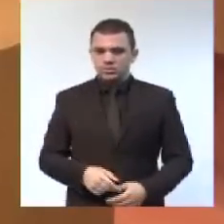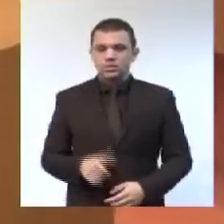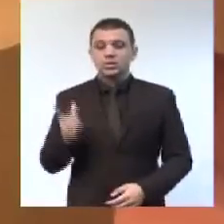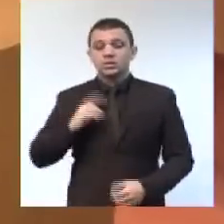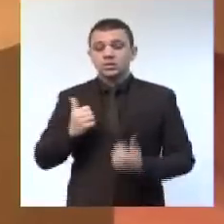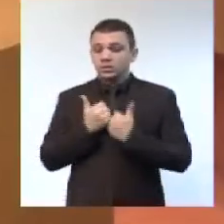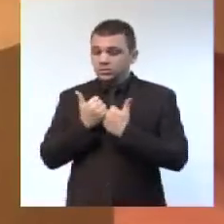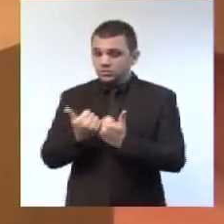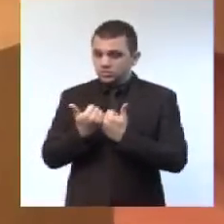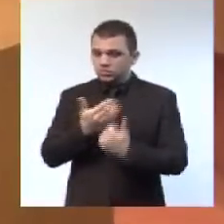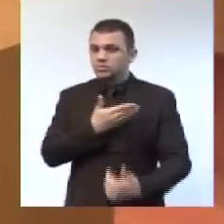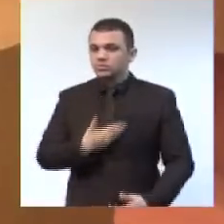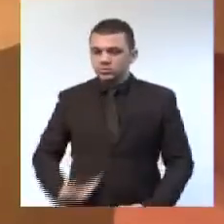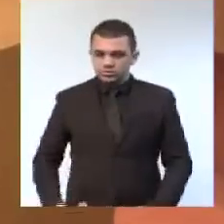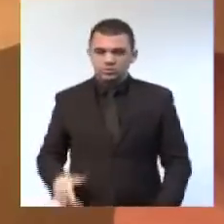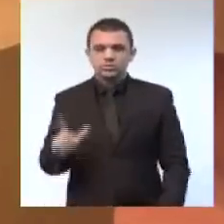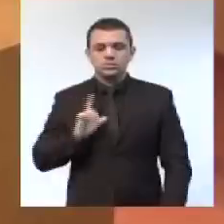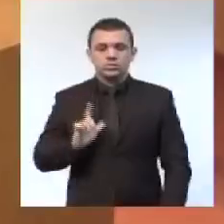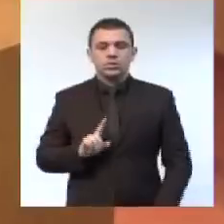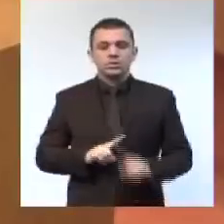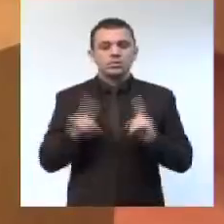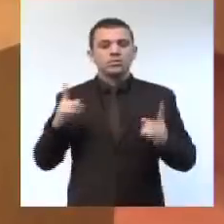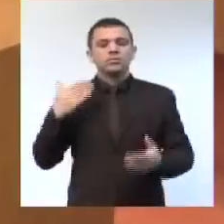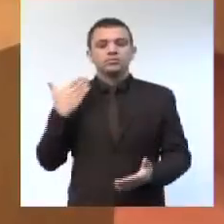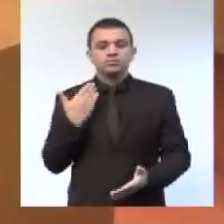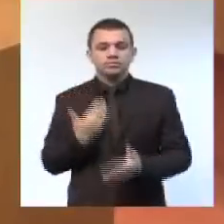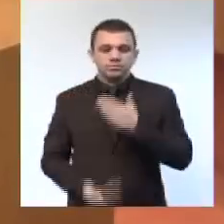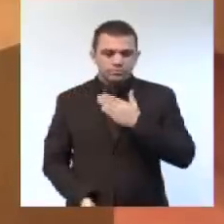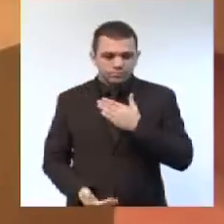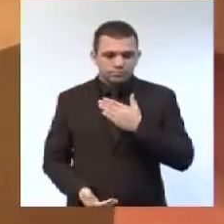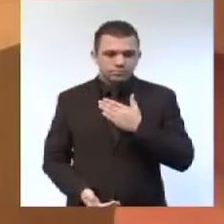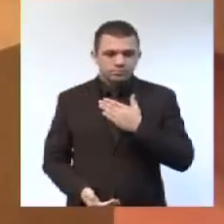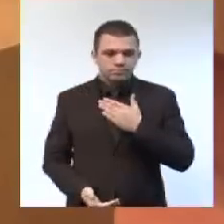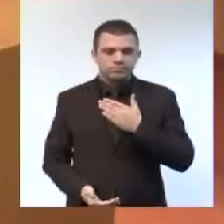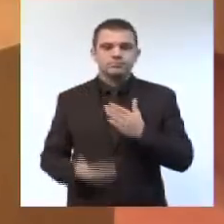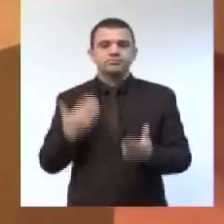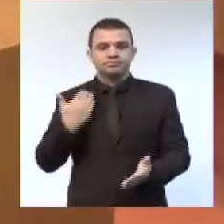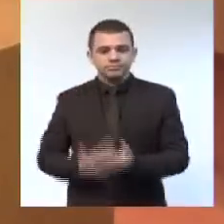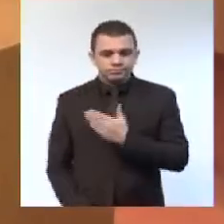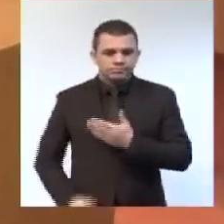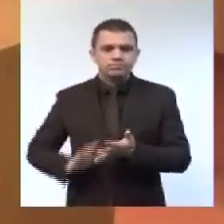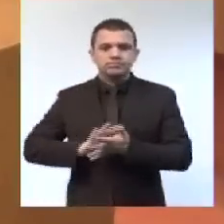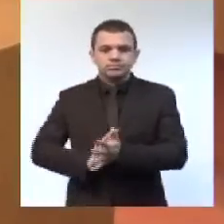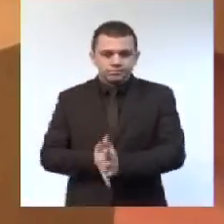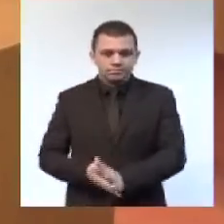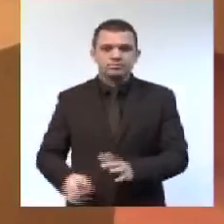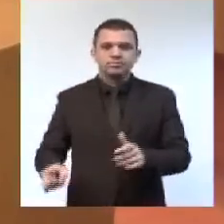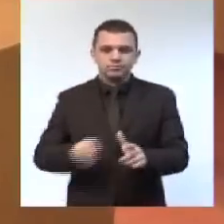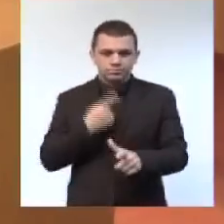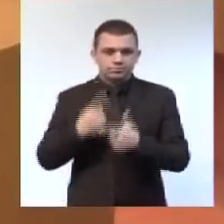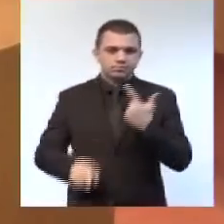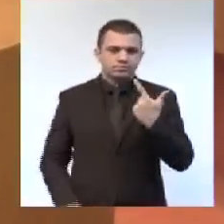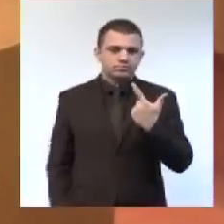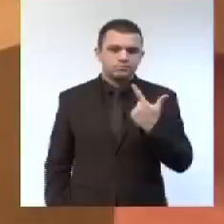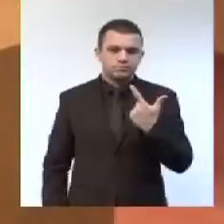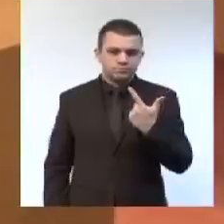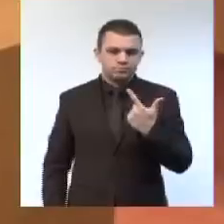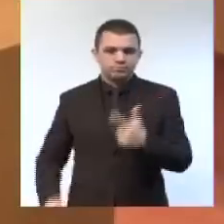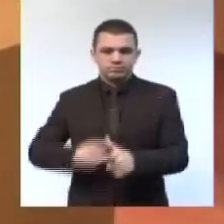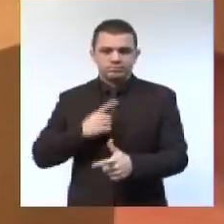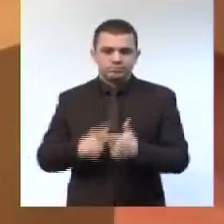governo que perdeu de forma humilhante a eleição aqui na casa, por duas vezes. Duas